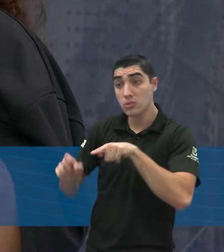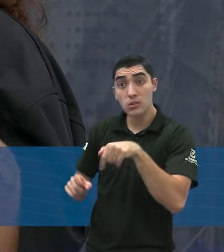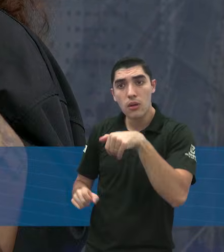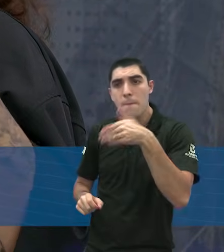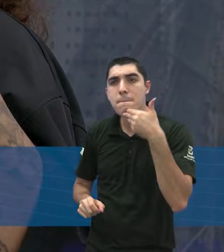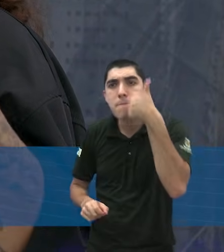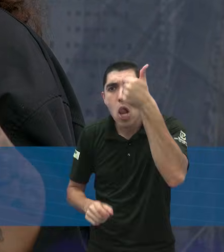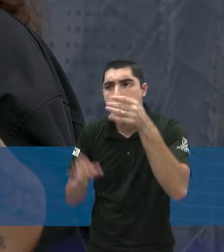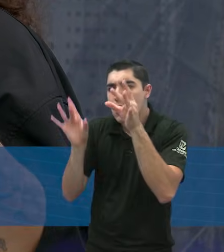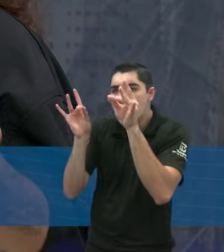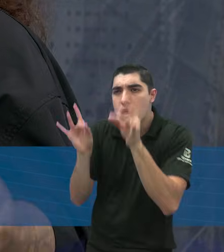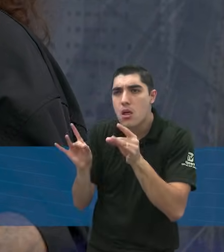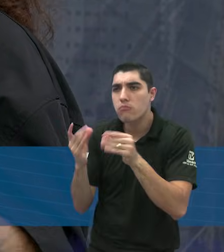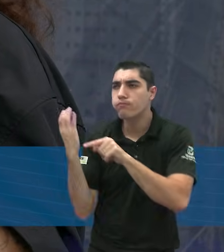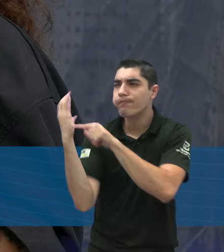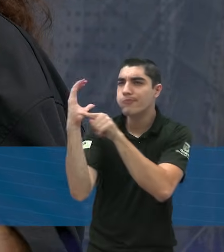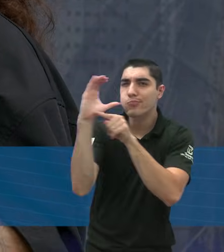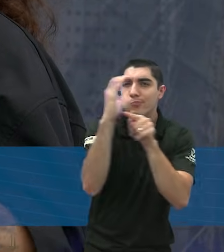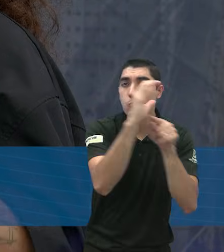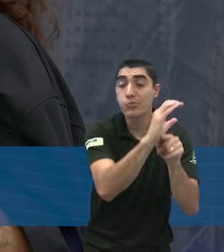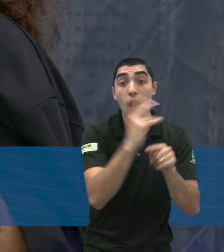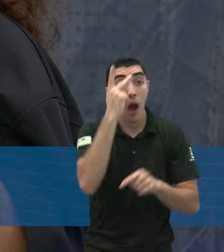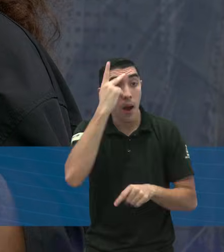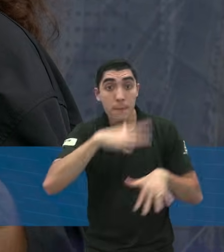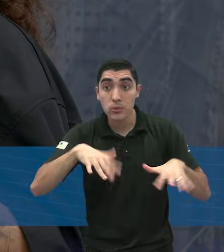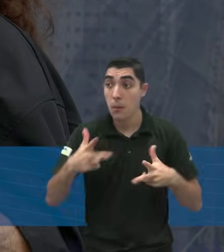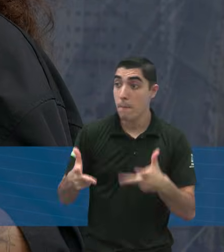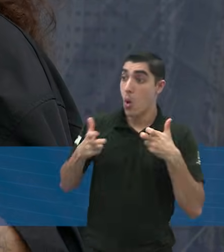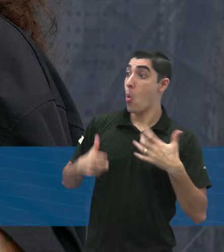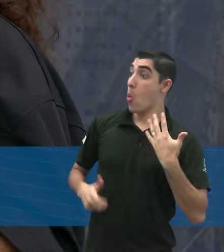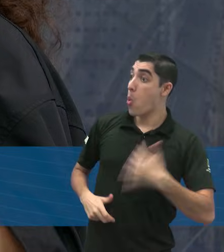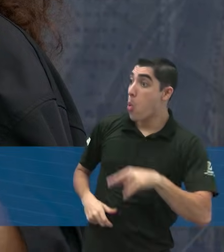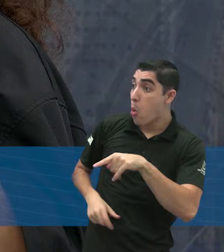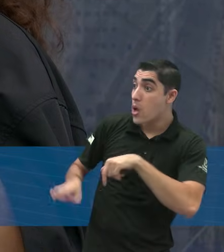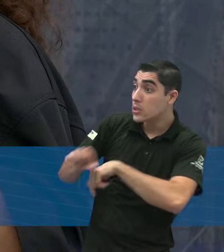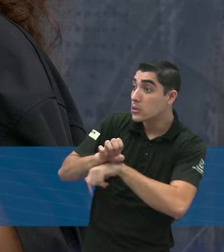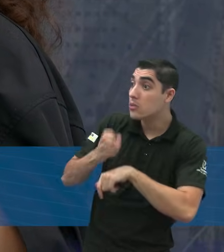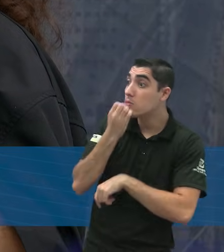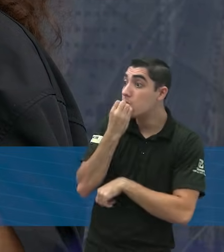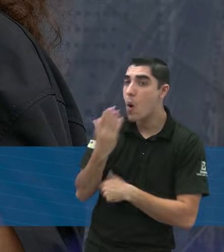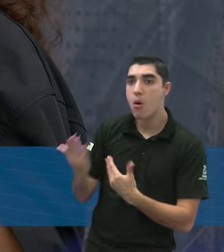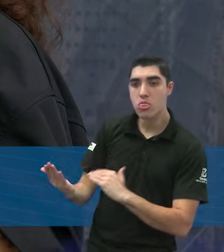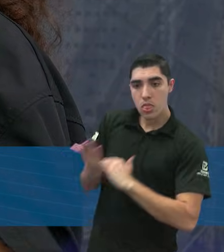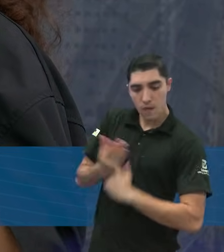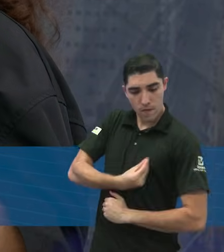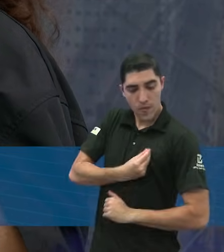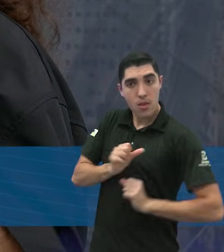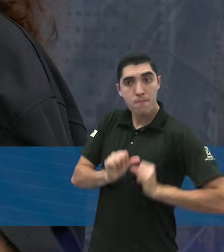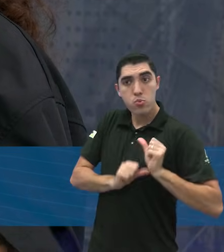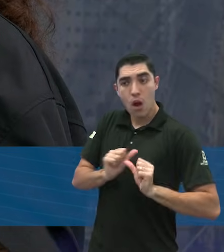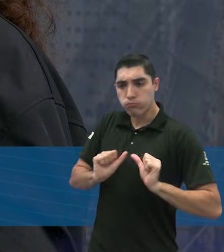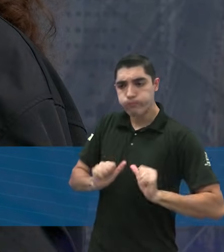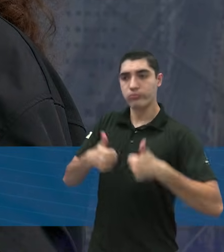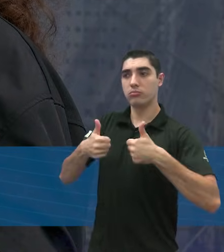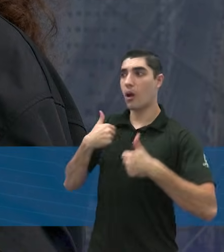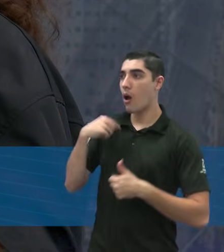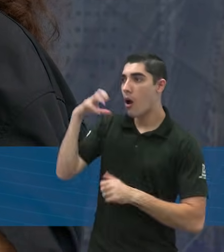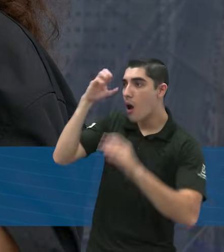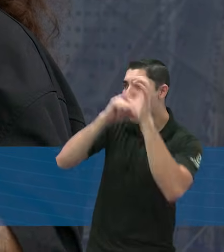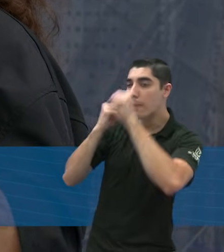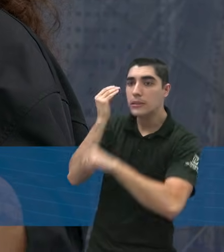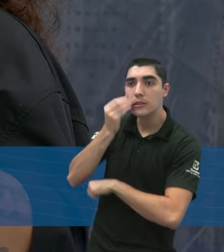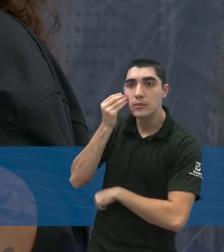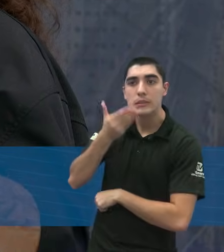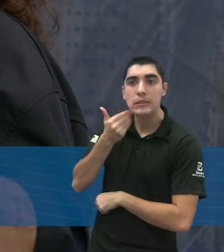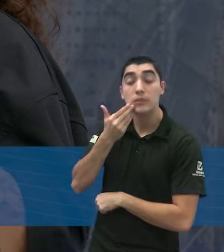as pessoas teriam mais visibilidade sobre como aquilo pode mudar a vida delas, pode trazer experiência e repertório diferente.